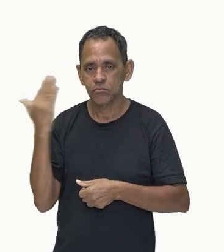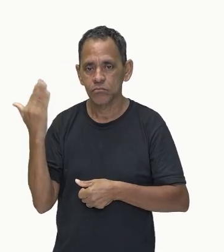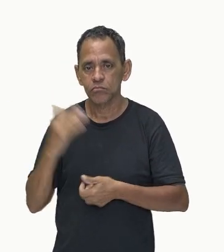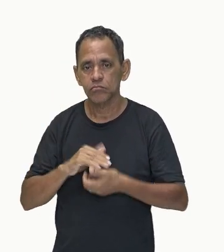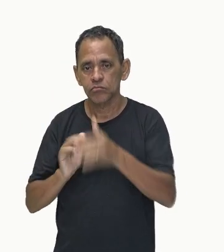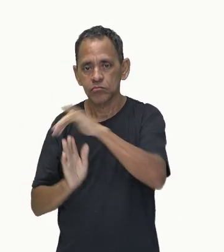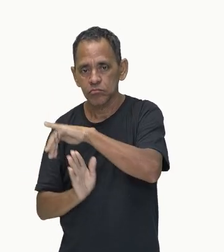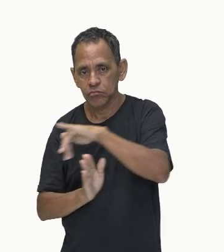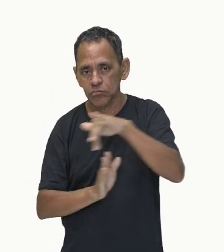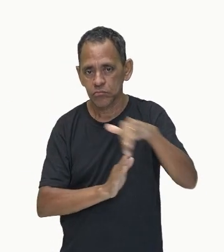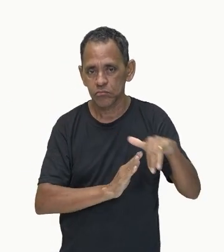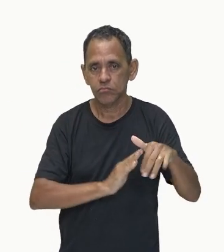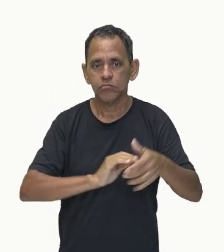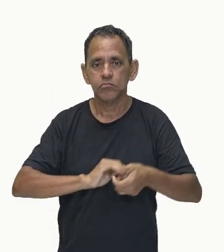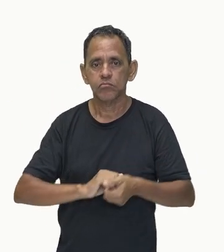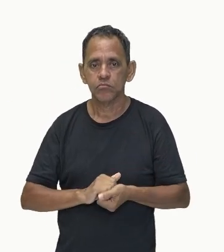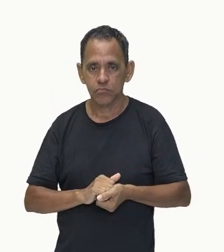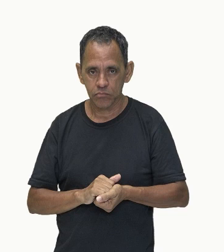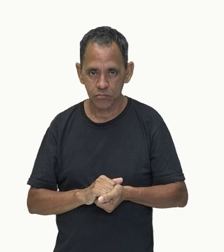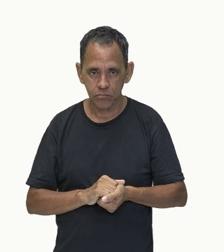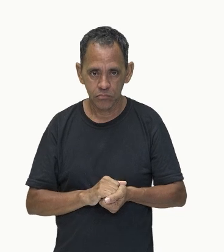tenho uma força que não é